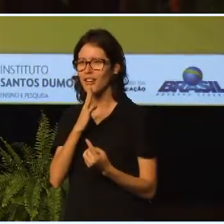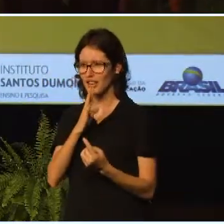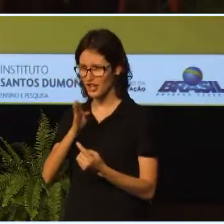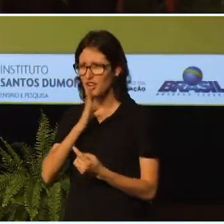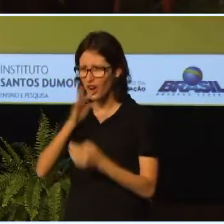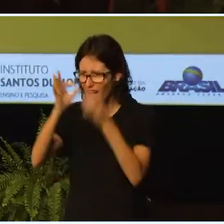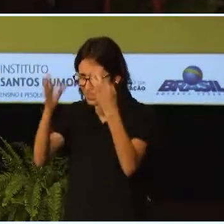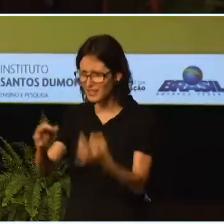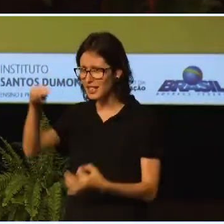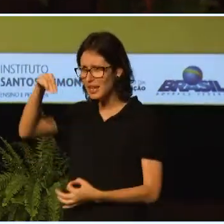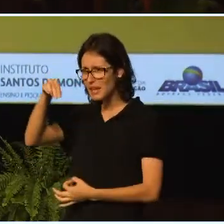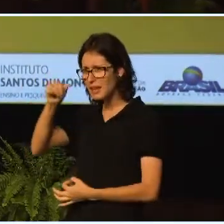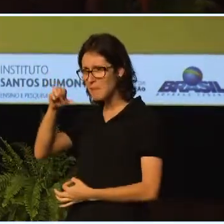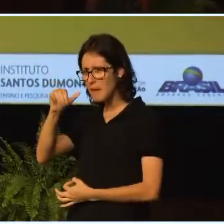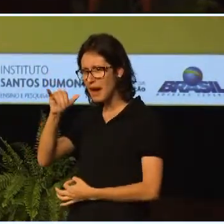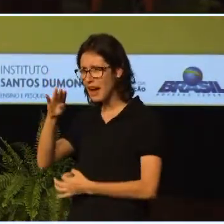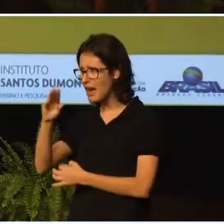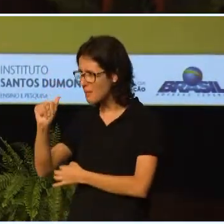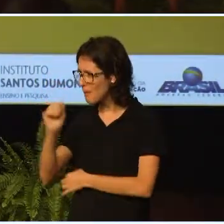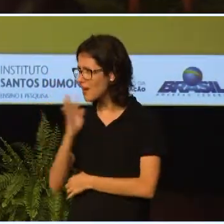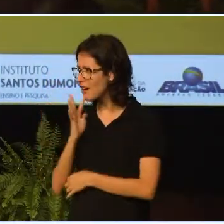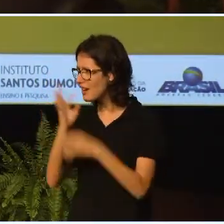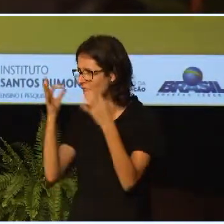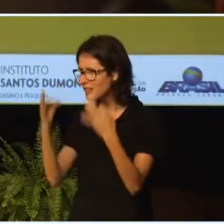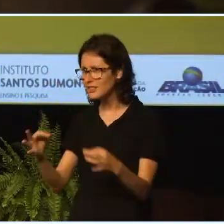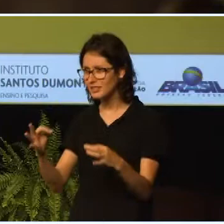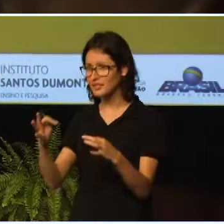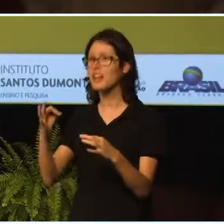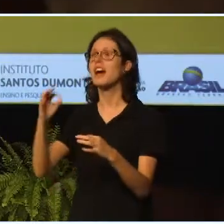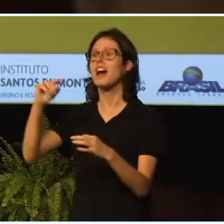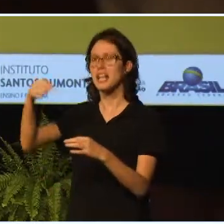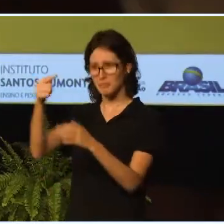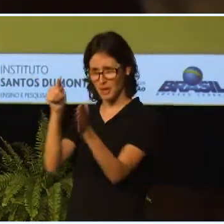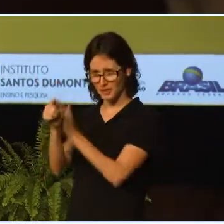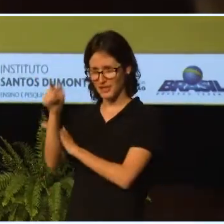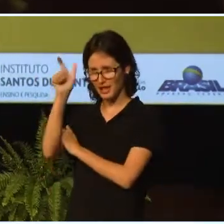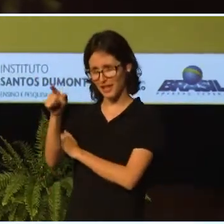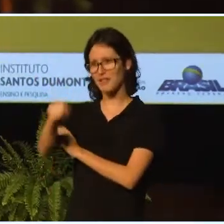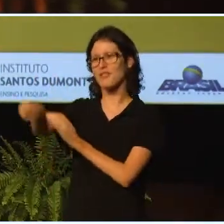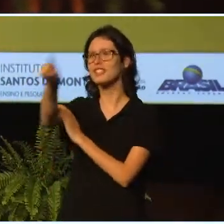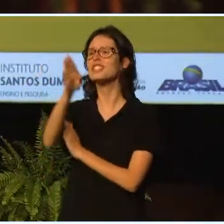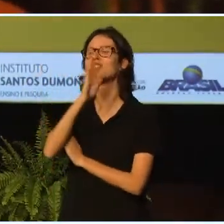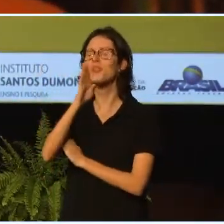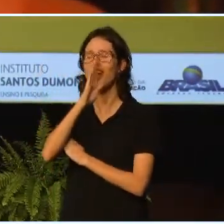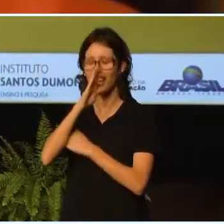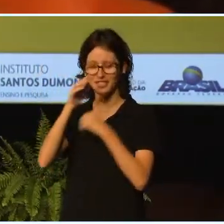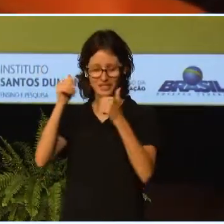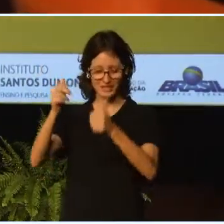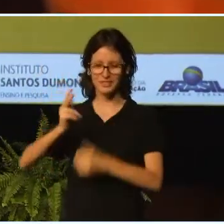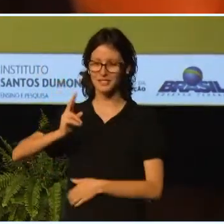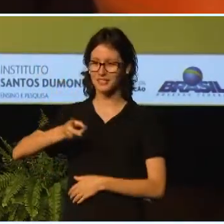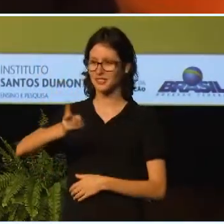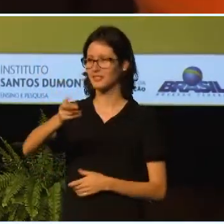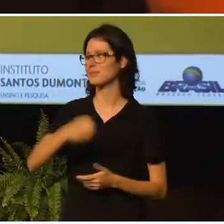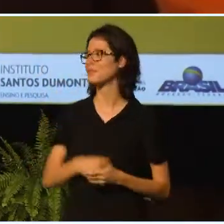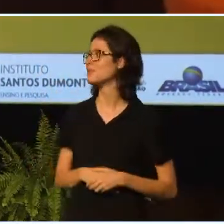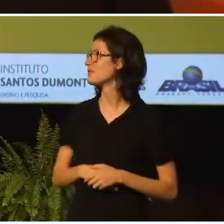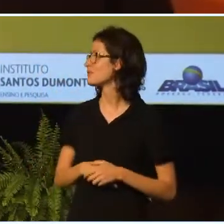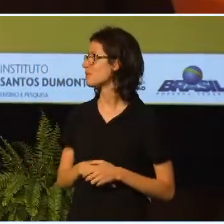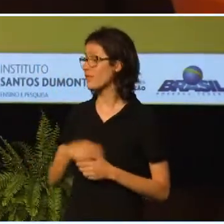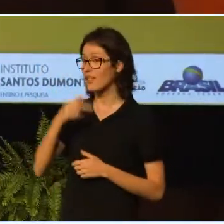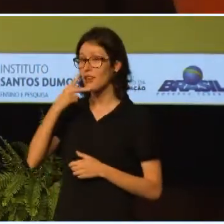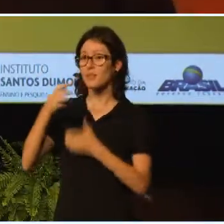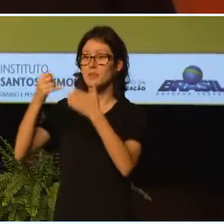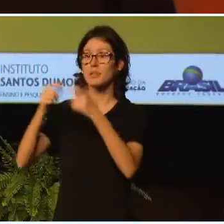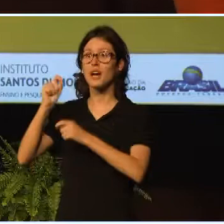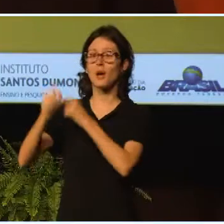Conhecem mesmo Macaíba? Então, as próximas perguntas serão para vocês. Então, vamos lá. Vou falar um pouco